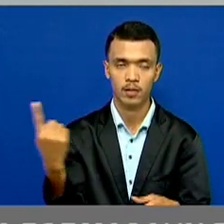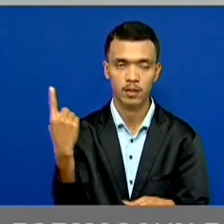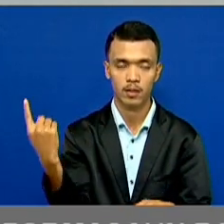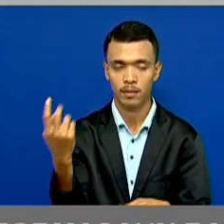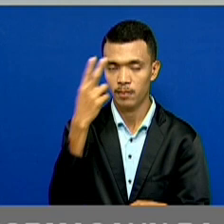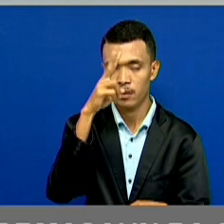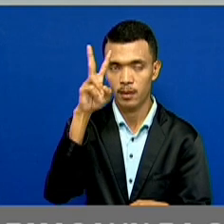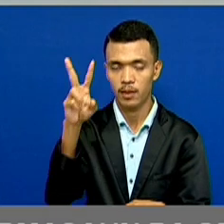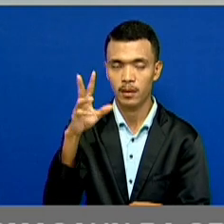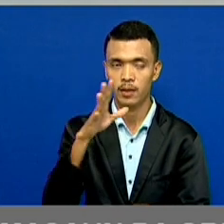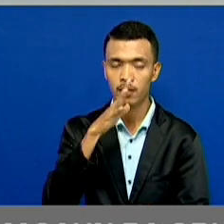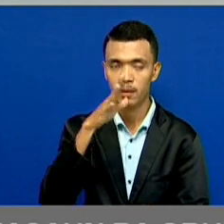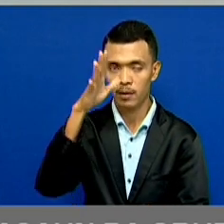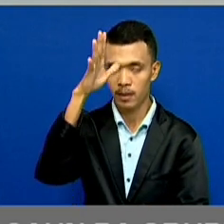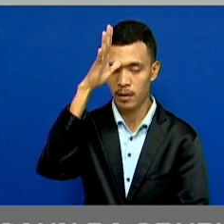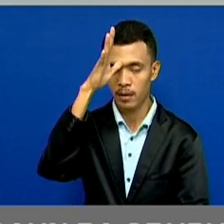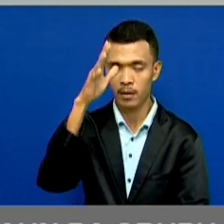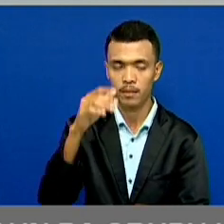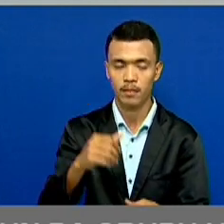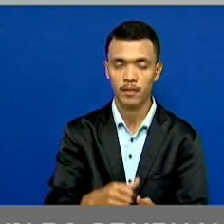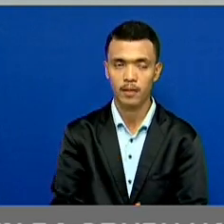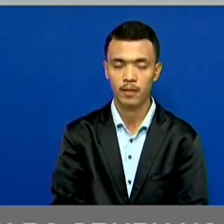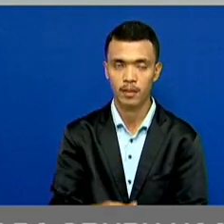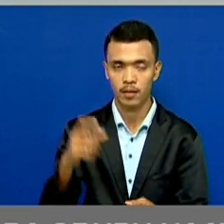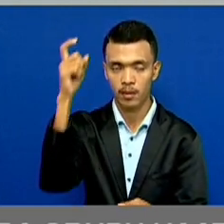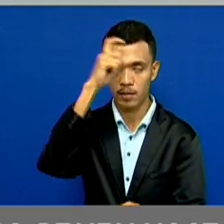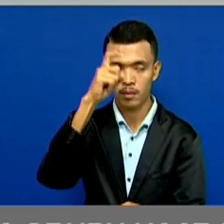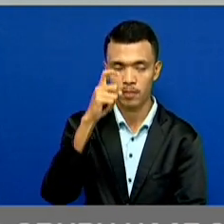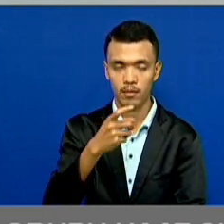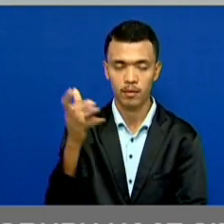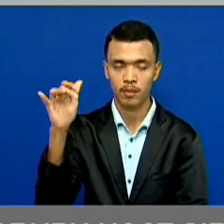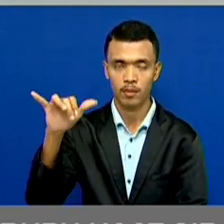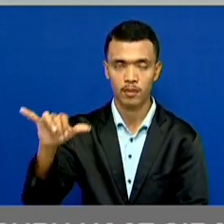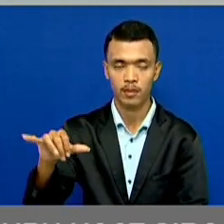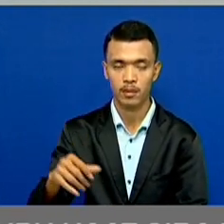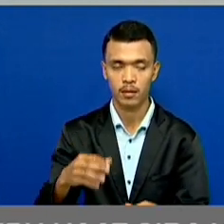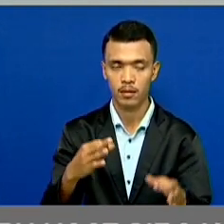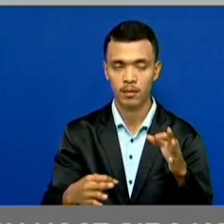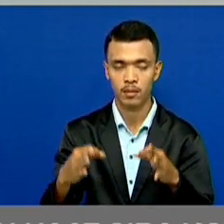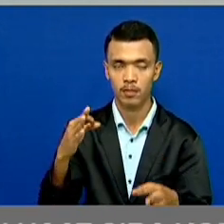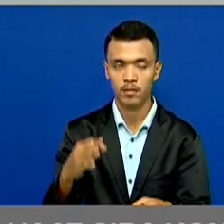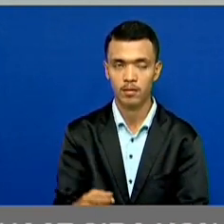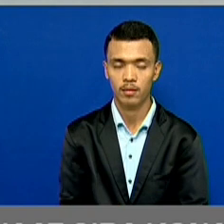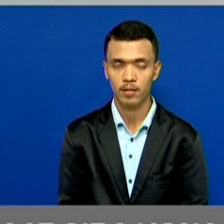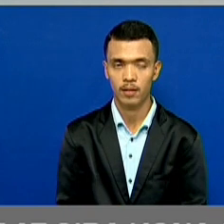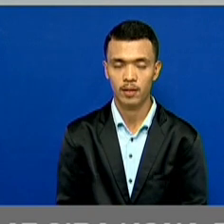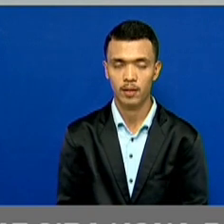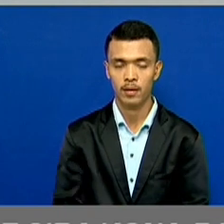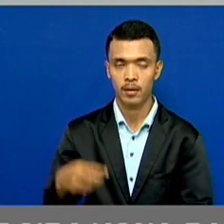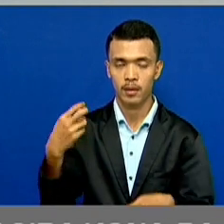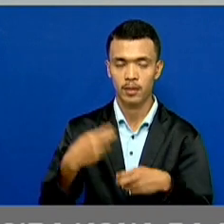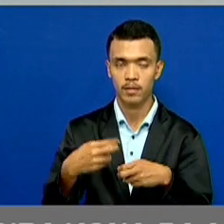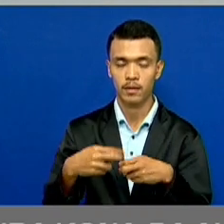a Inangama, Balo, avô, Félix, Catos, pode ter sido aí a fatin dele, mas a ter